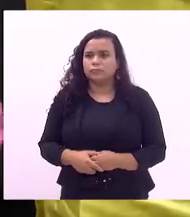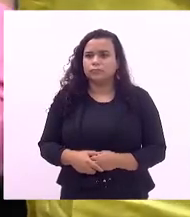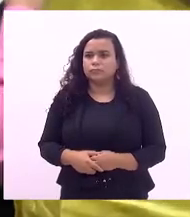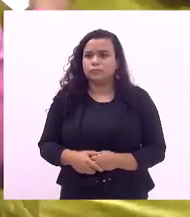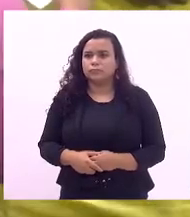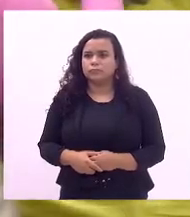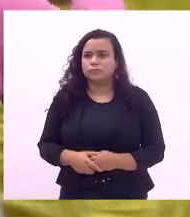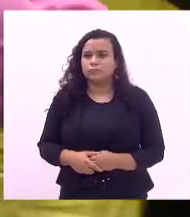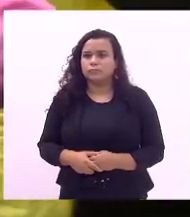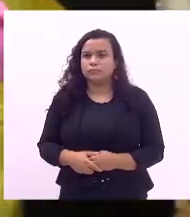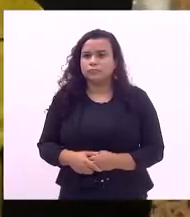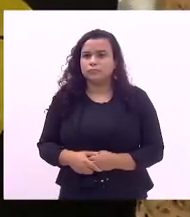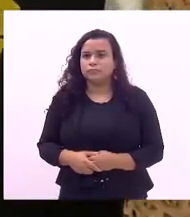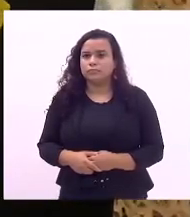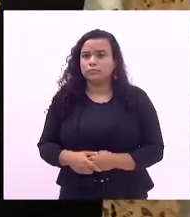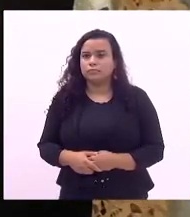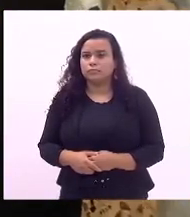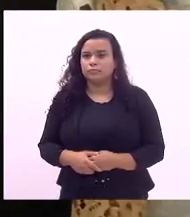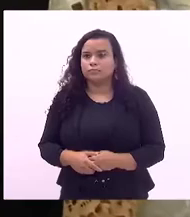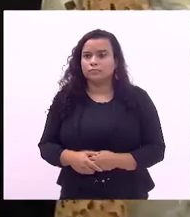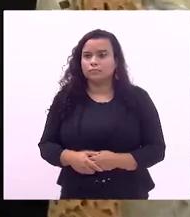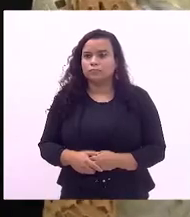E aí